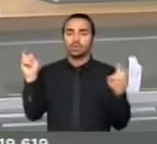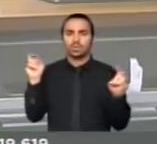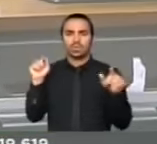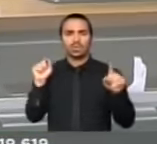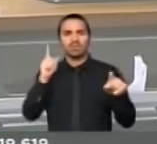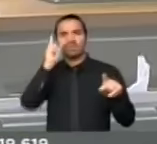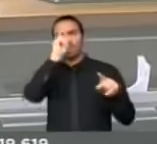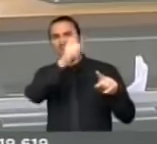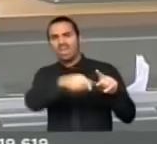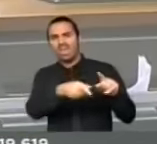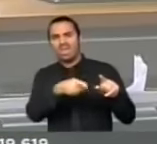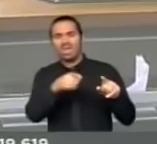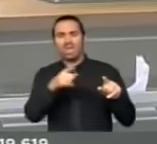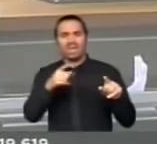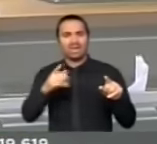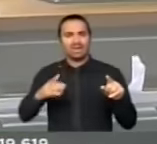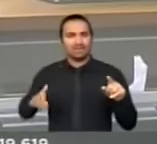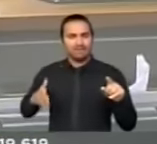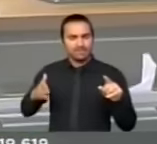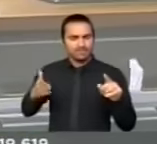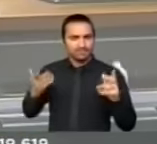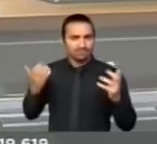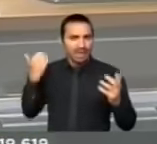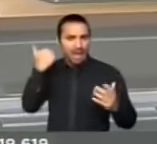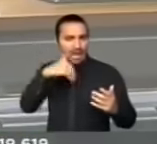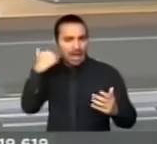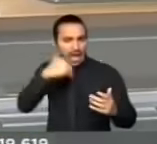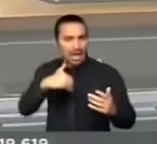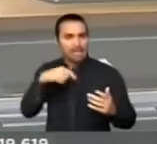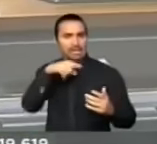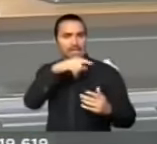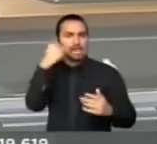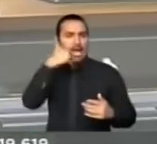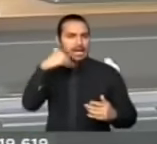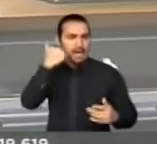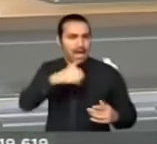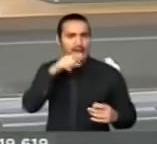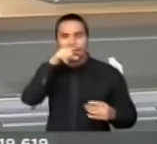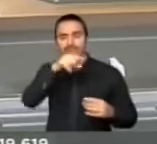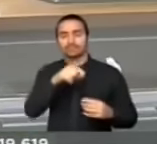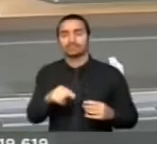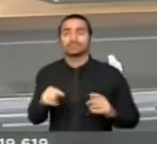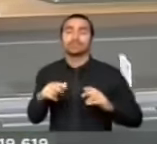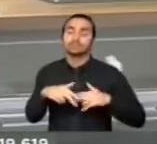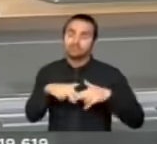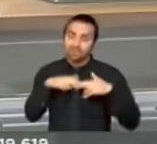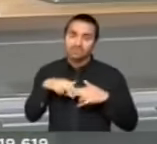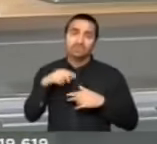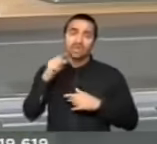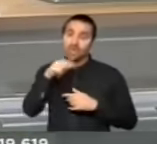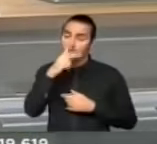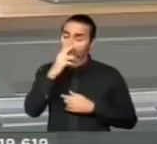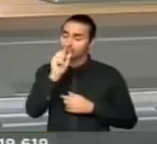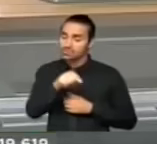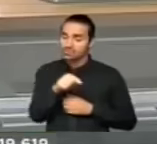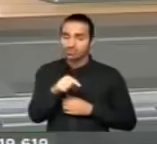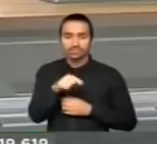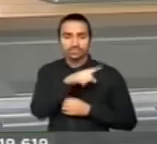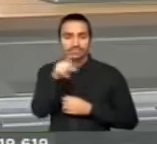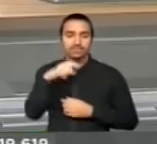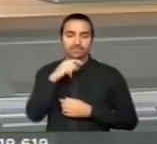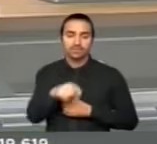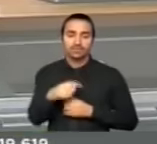senador Tancredo Neves gritou. Canalhas! E é isso que eu acho que ninguém quer levar,